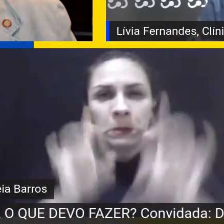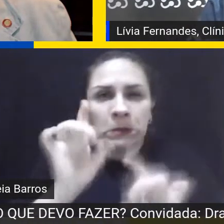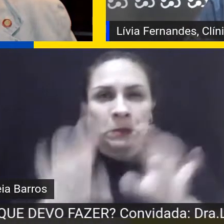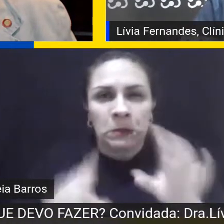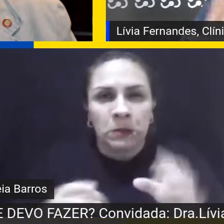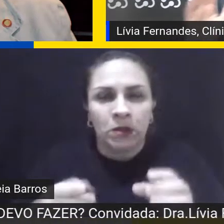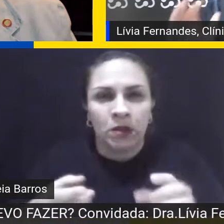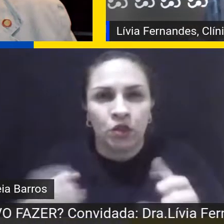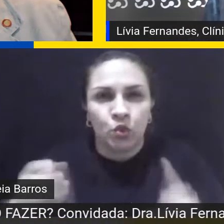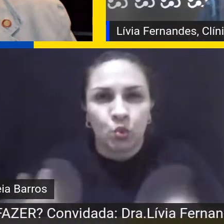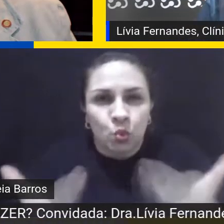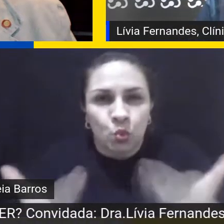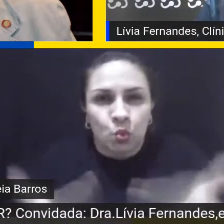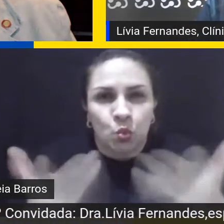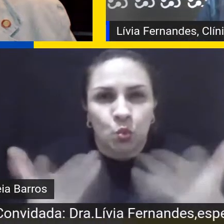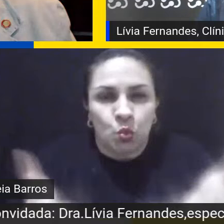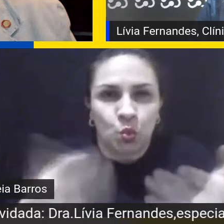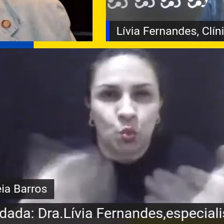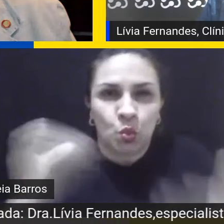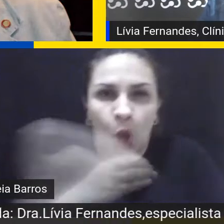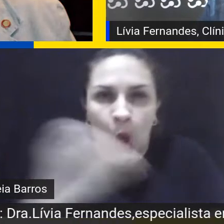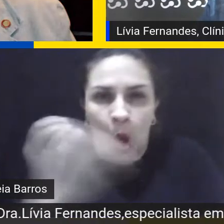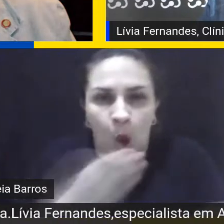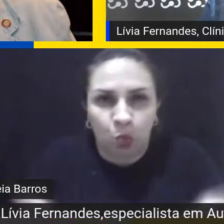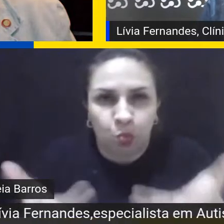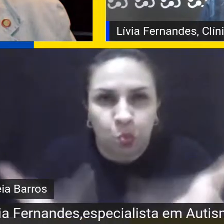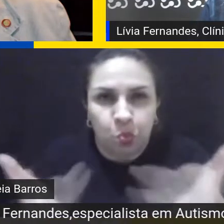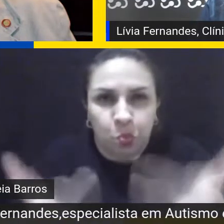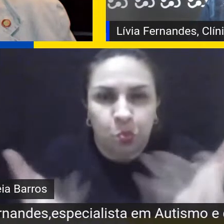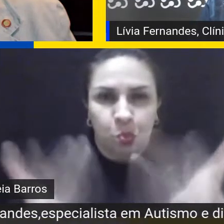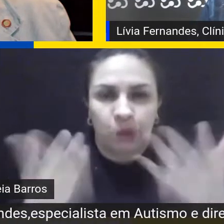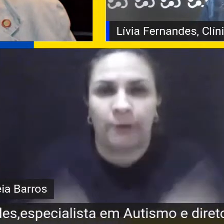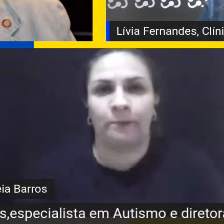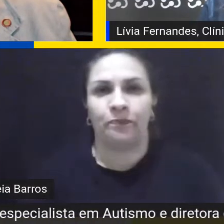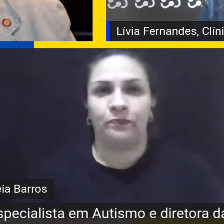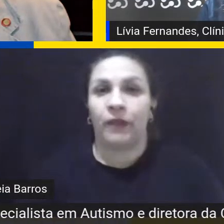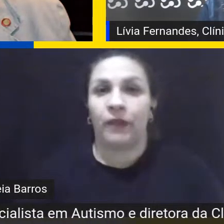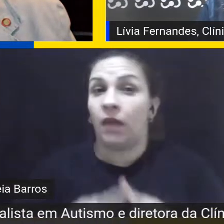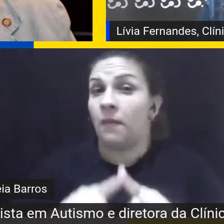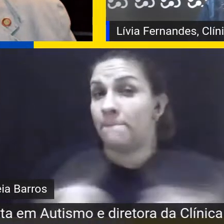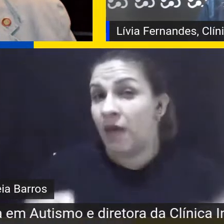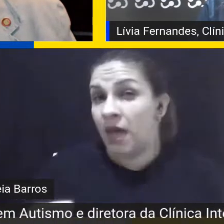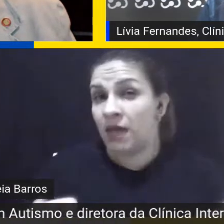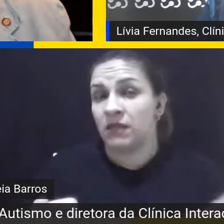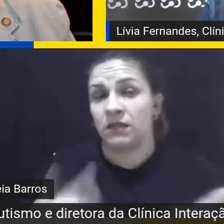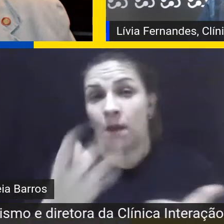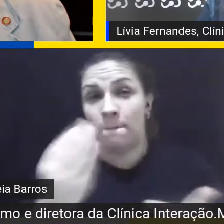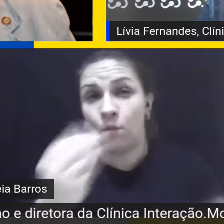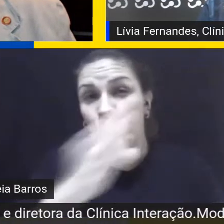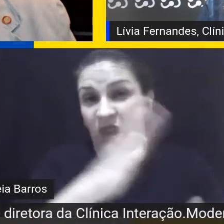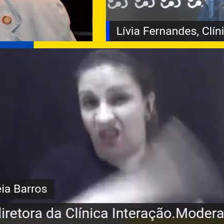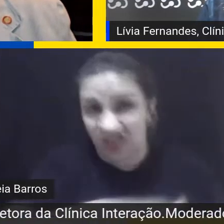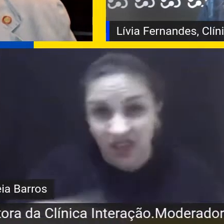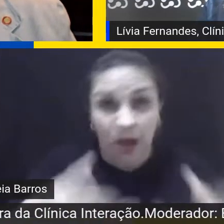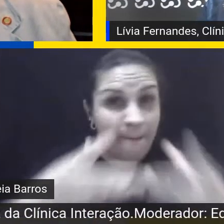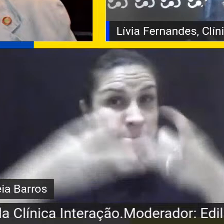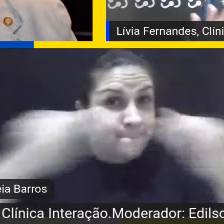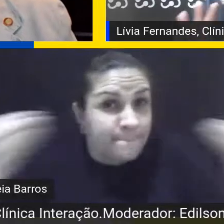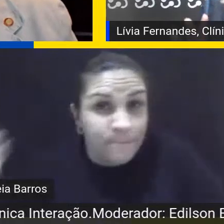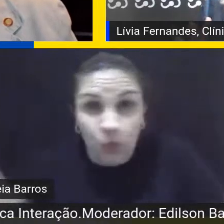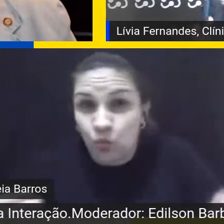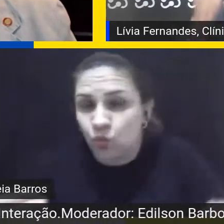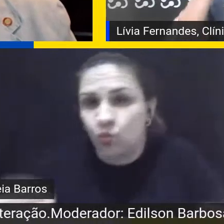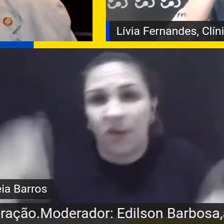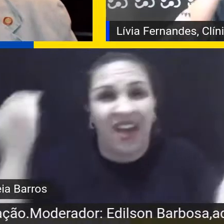precoce, intervenção precoce. Então, a maioria das nossas crianças, elas têm até